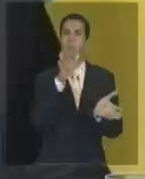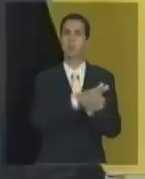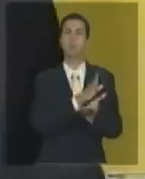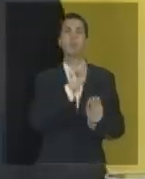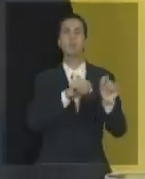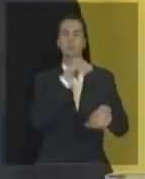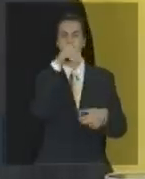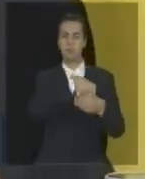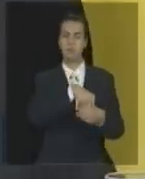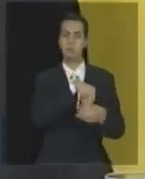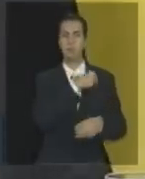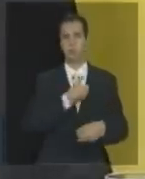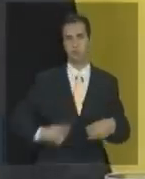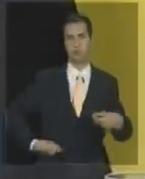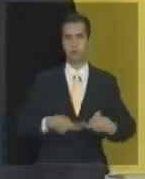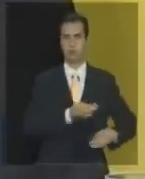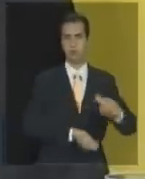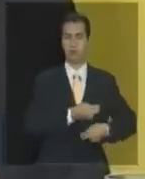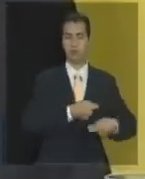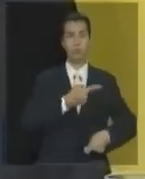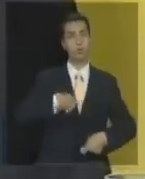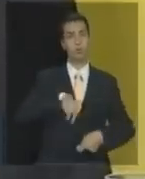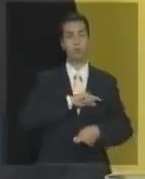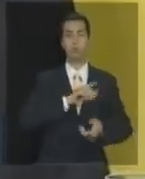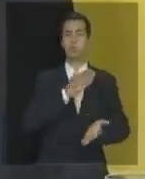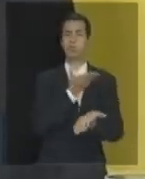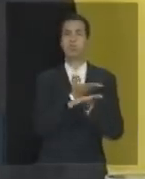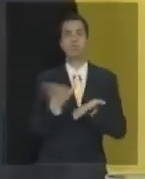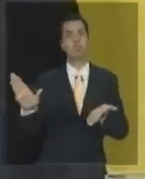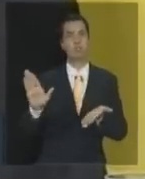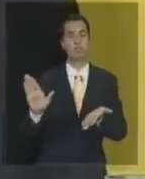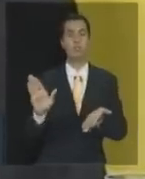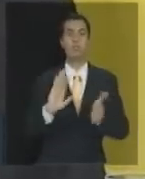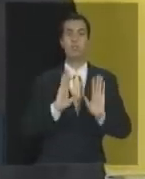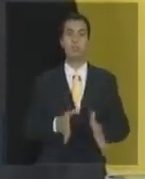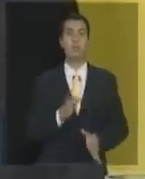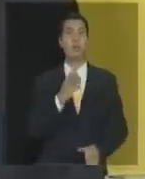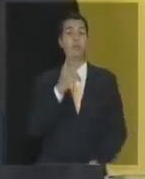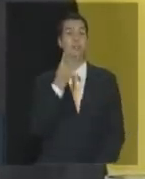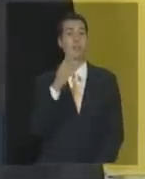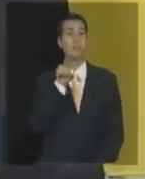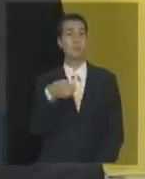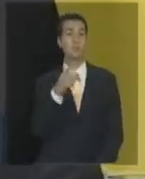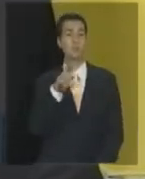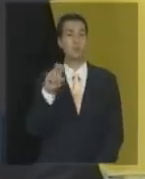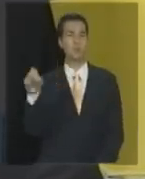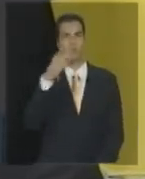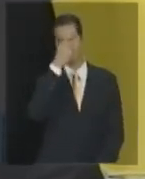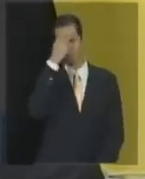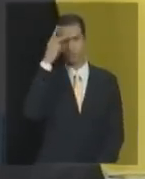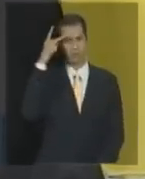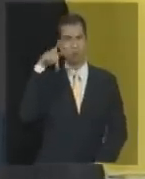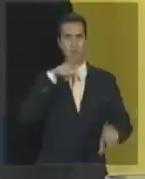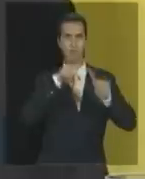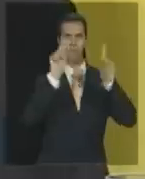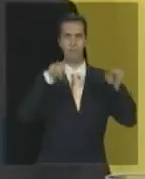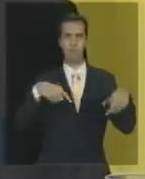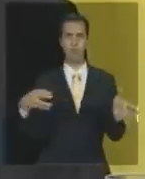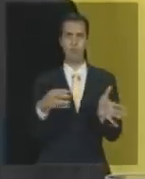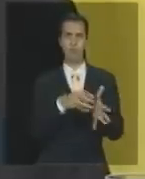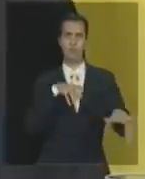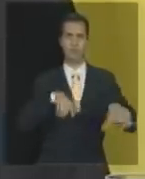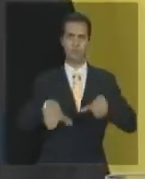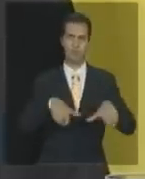já excluímos dos quadros da administração pública mais de 3.500 agentes públicos de todos